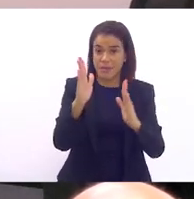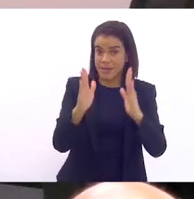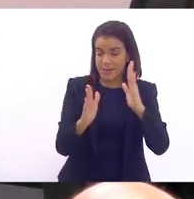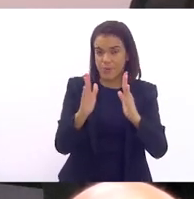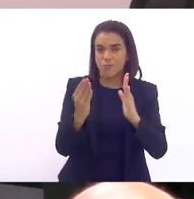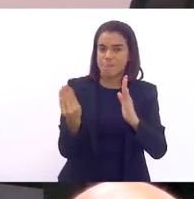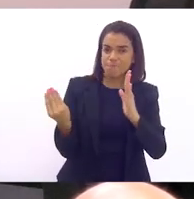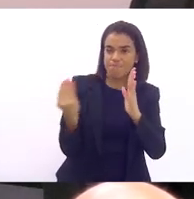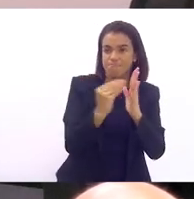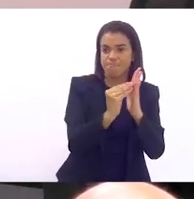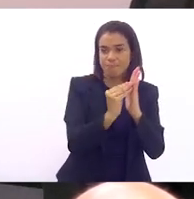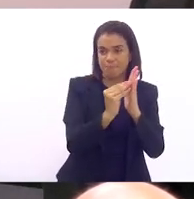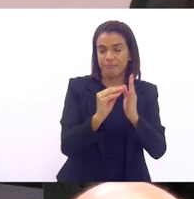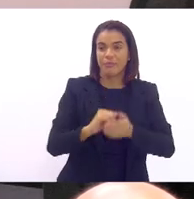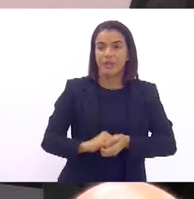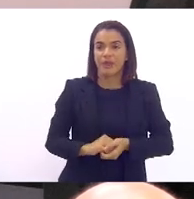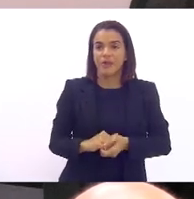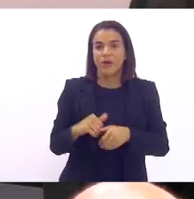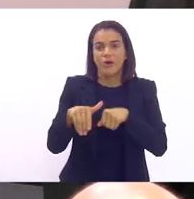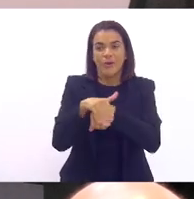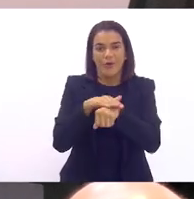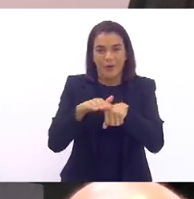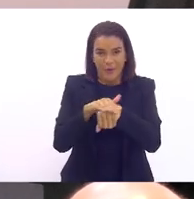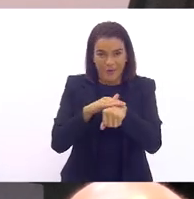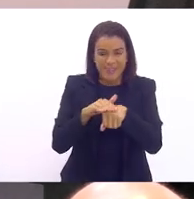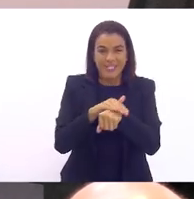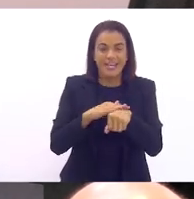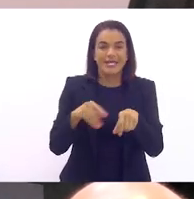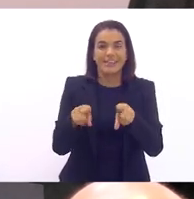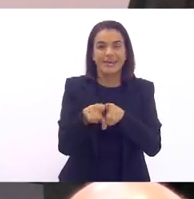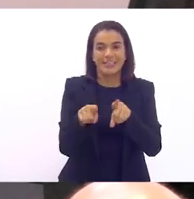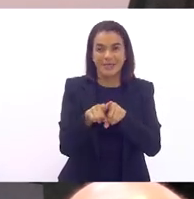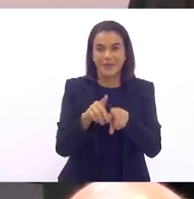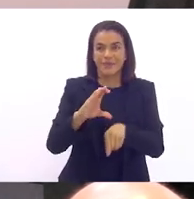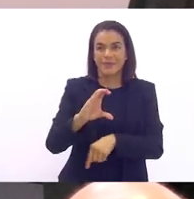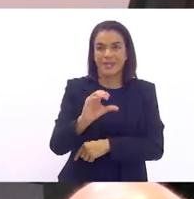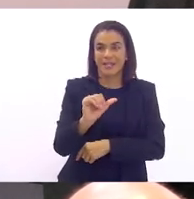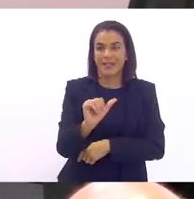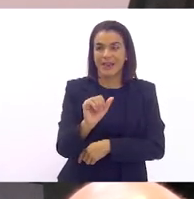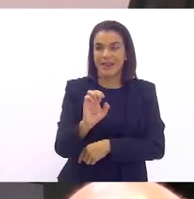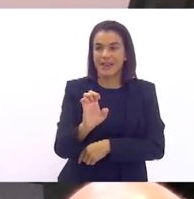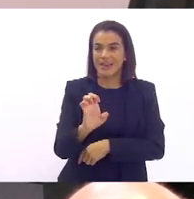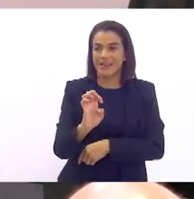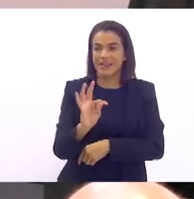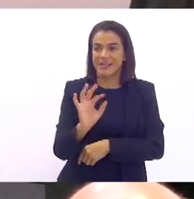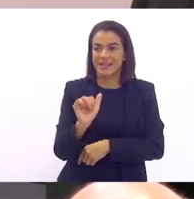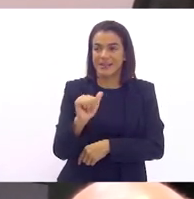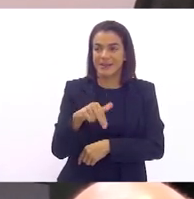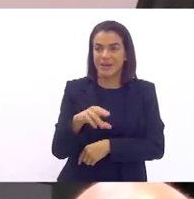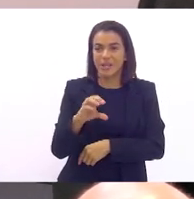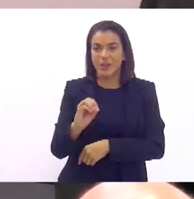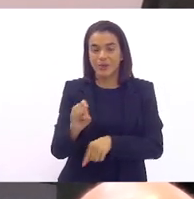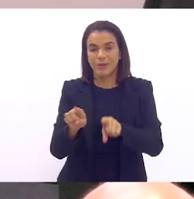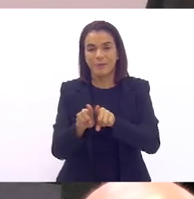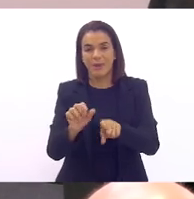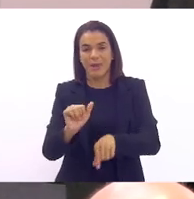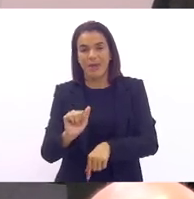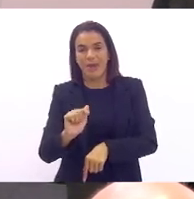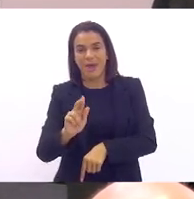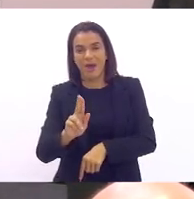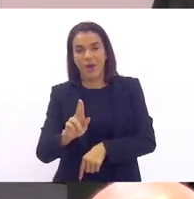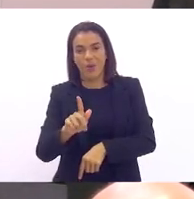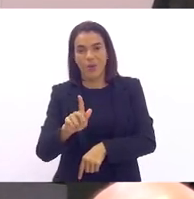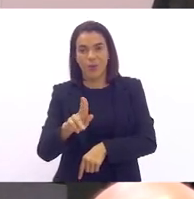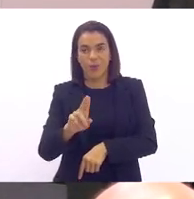se Estabeleça conversei tenho conversado com Caetano Outro dia falei com Augusto sobre sobre